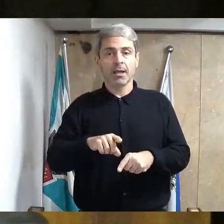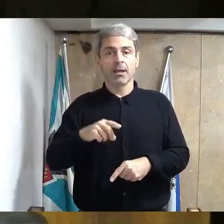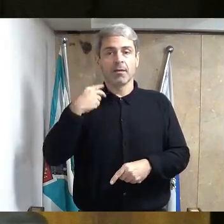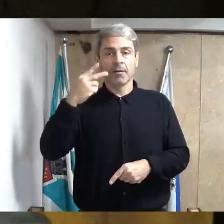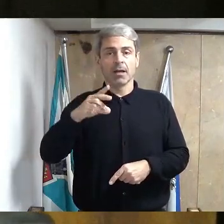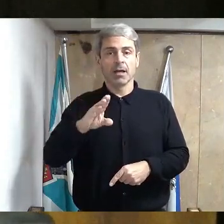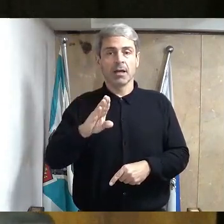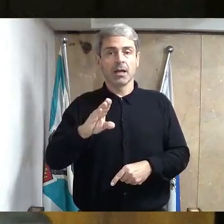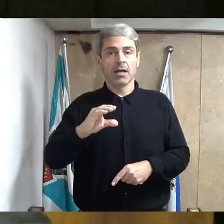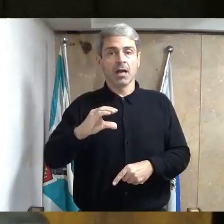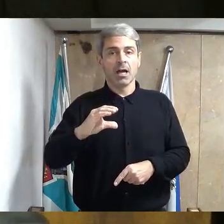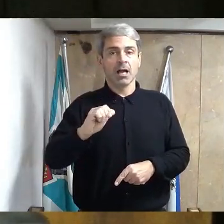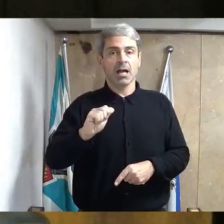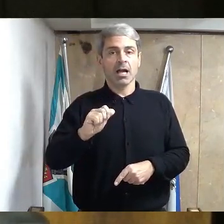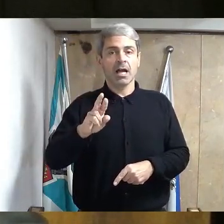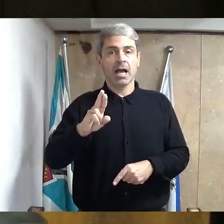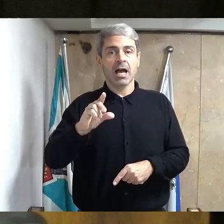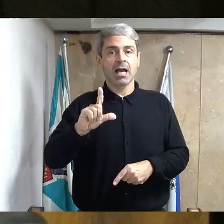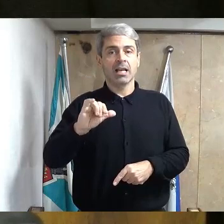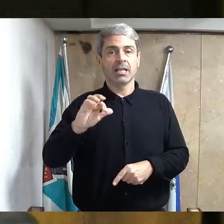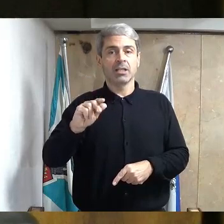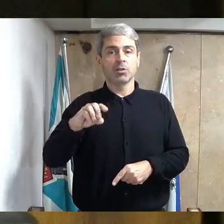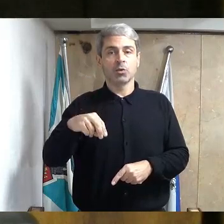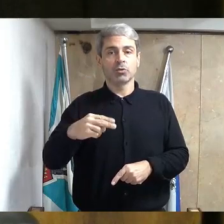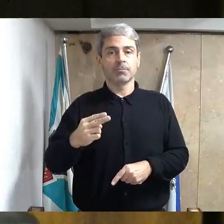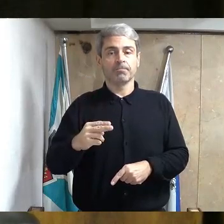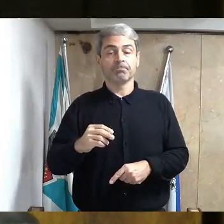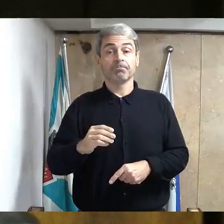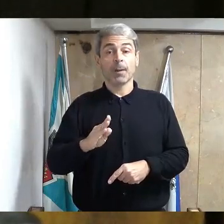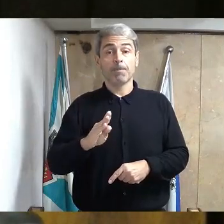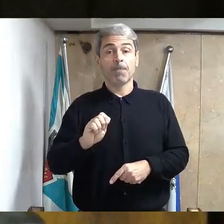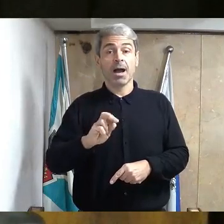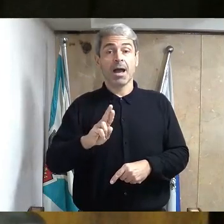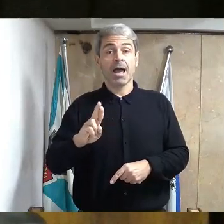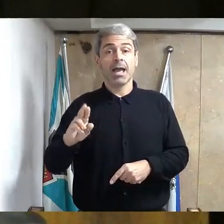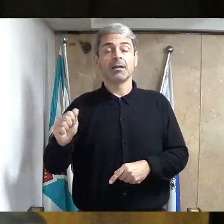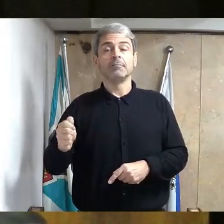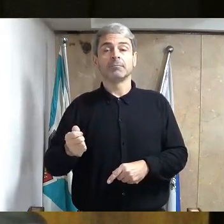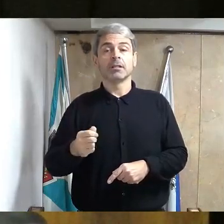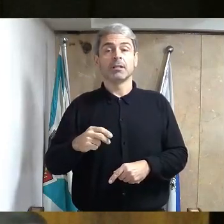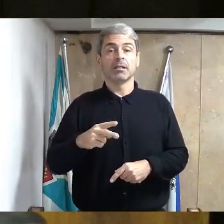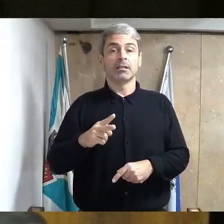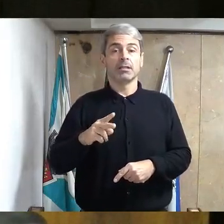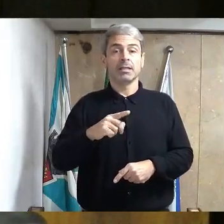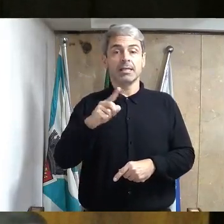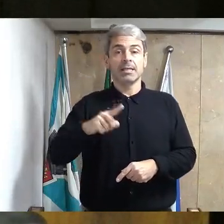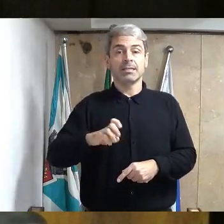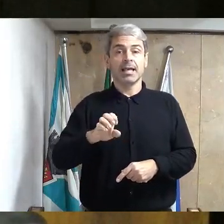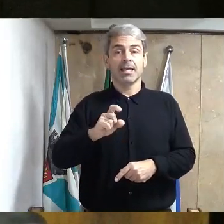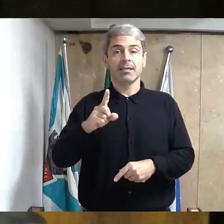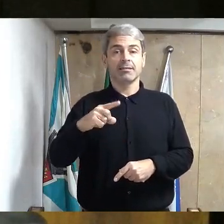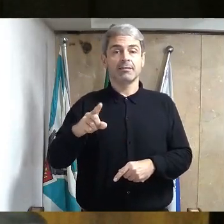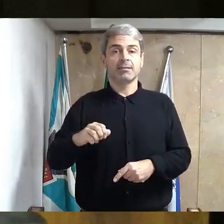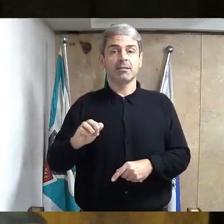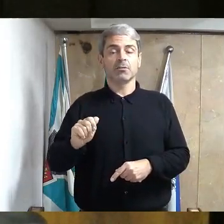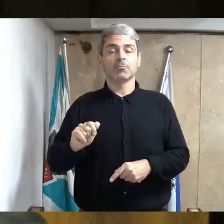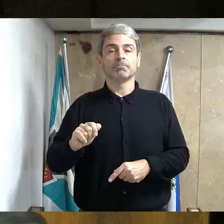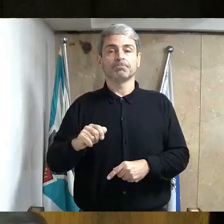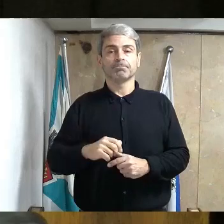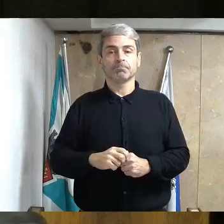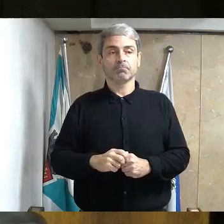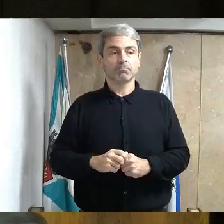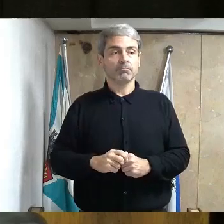Carlinhos da Barreira e vereador Alex Freitas. Então quero... E vereador Zezinho do Mineirão, tá aqui, José Miguel de